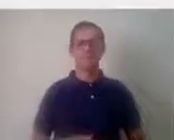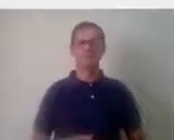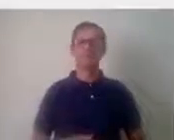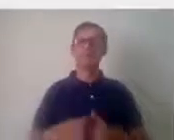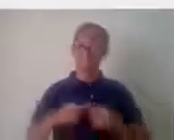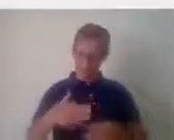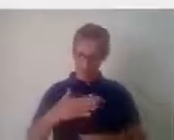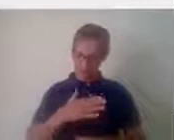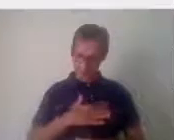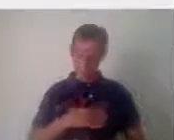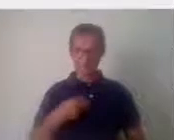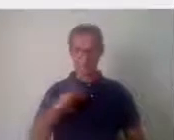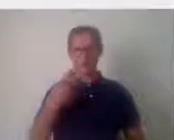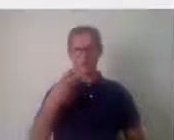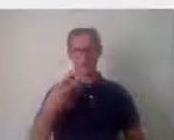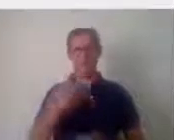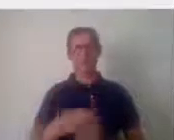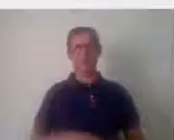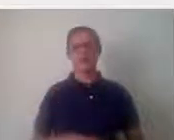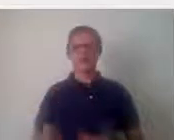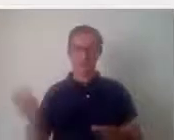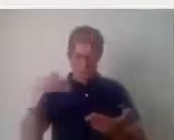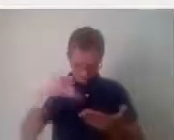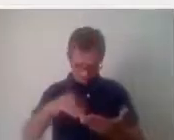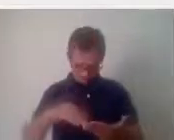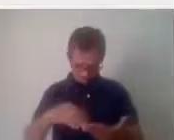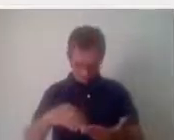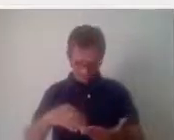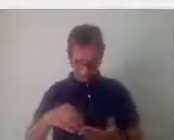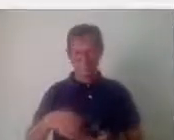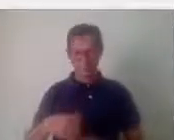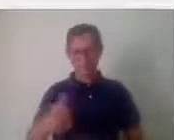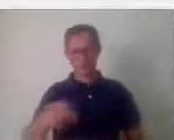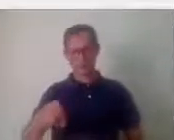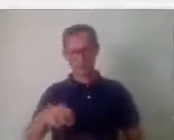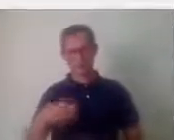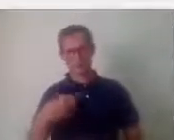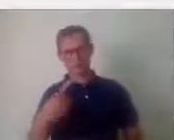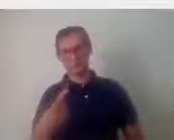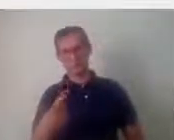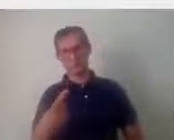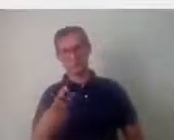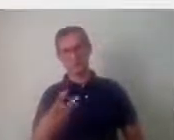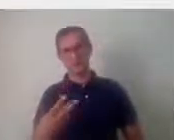Essa é a minha 3. E por fim, primeiro em x, de 2 a 4.